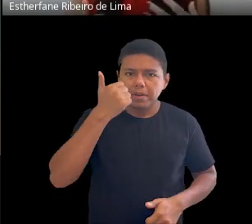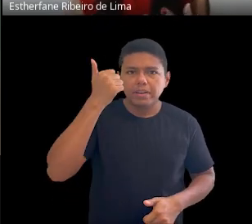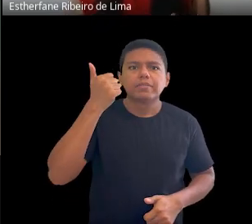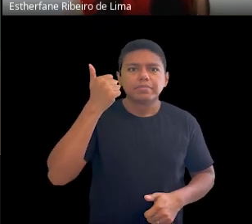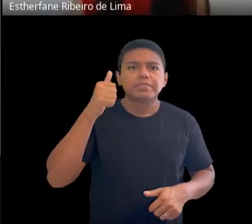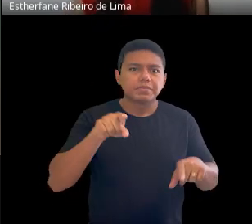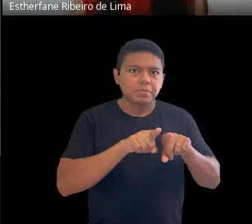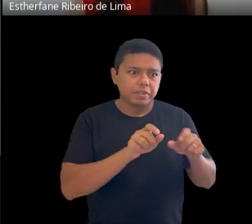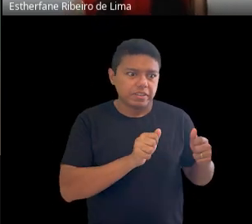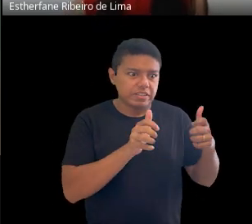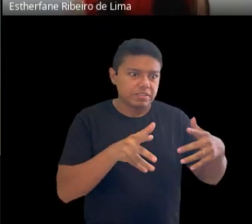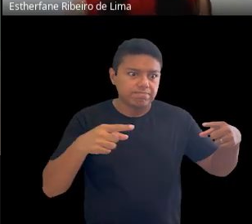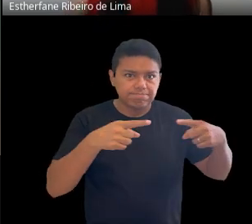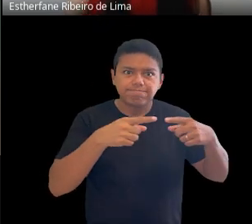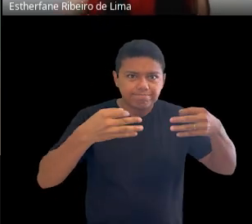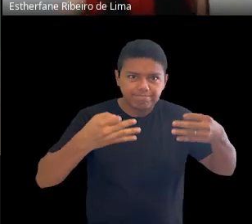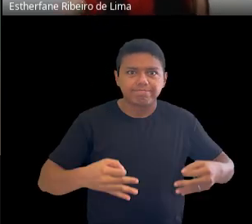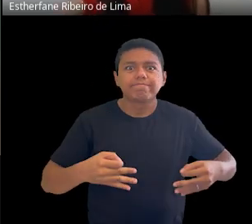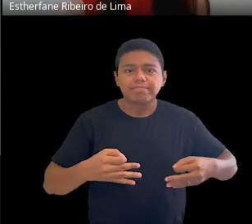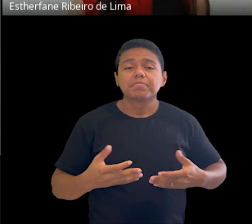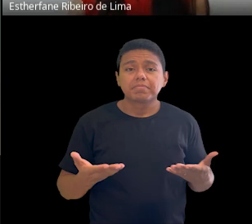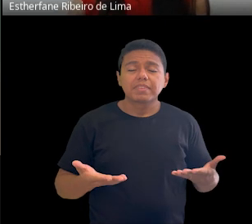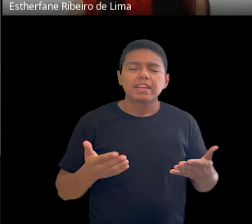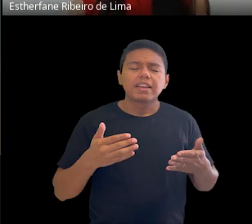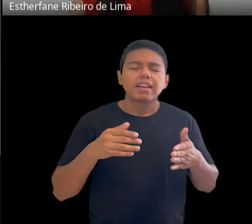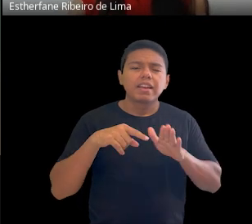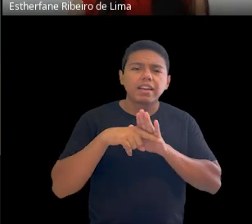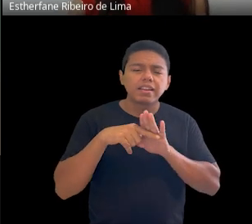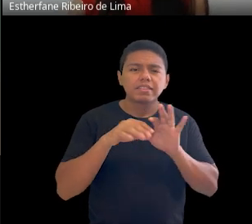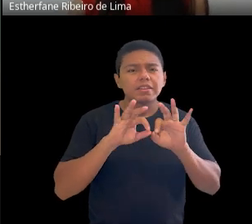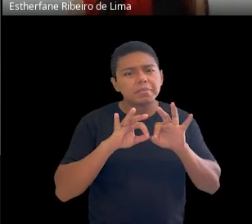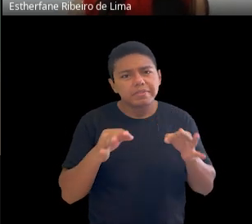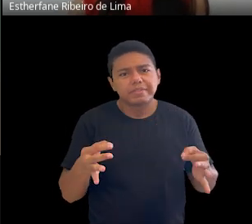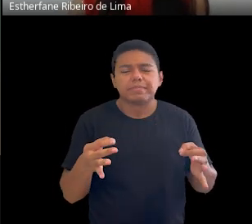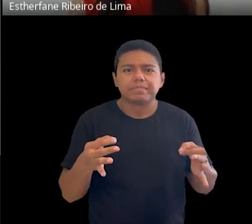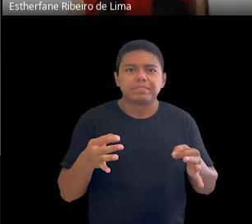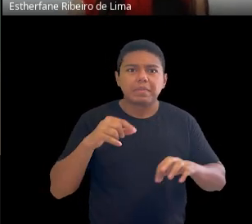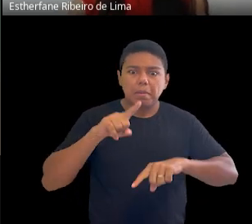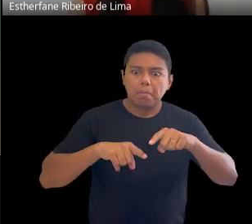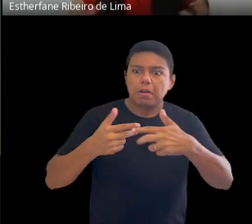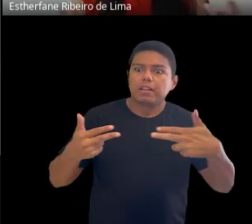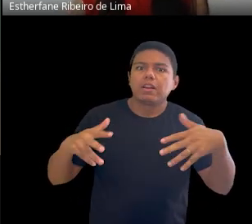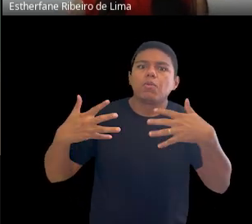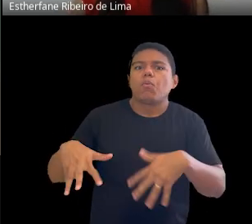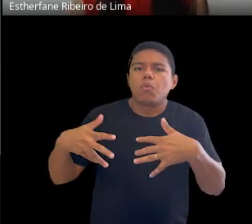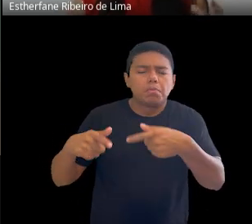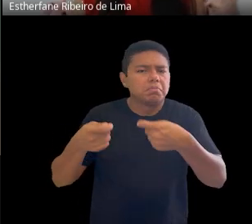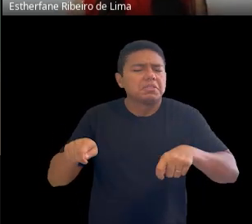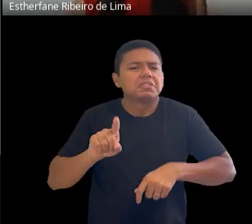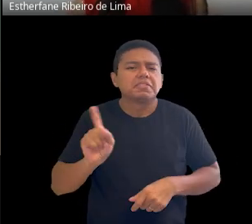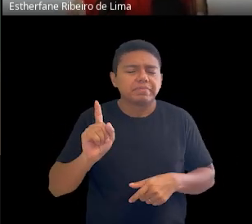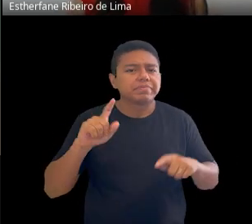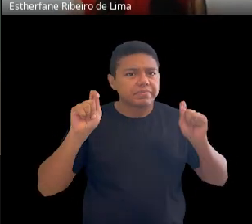uma interrupção adequada da gestação. Então, é um exame simples, que não requer materiais de grande porte e